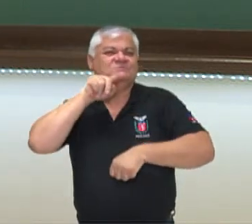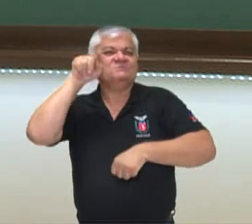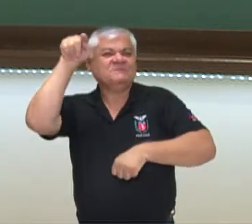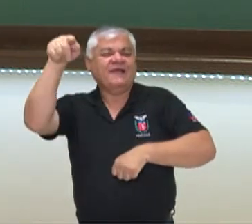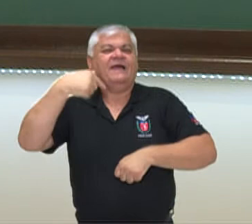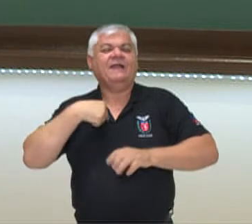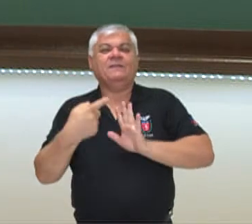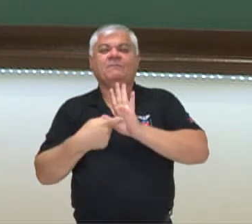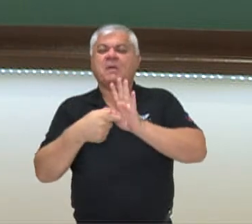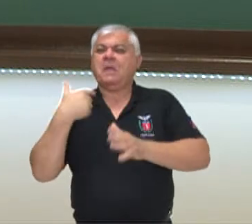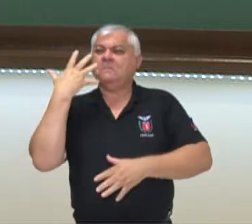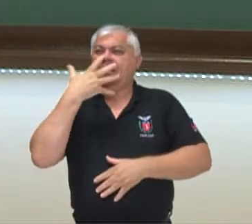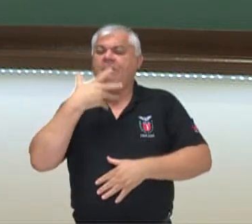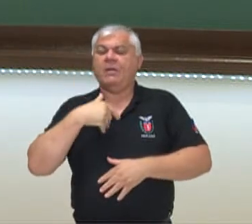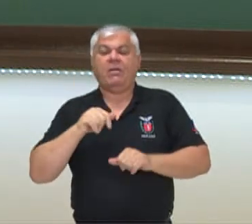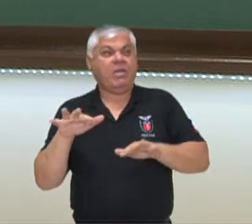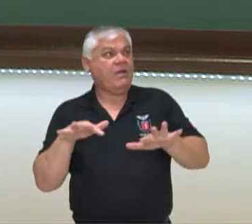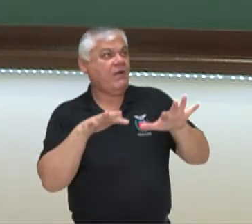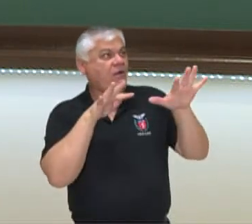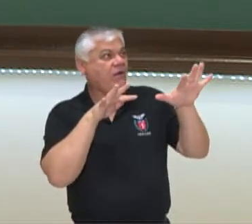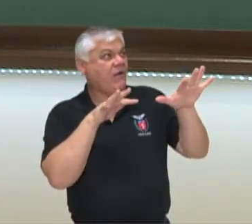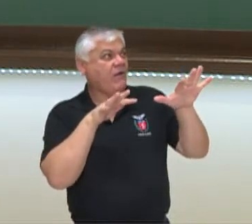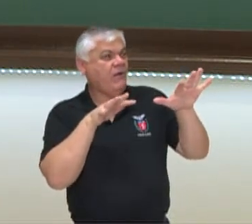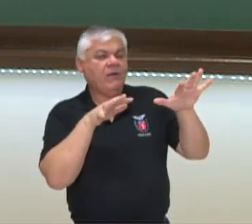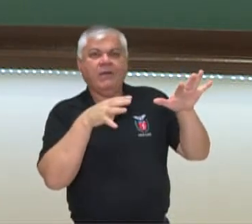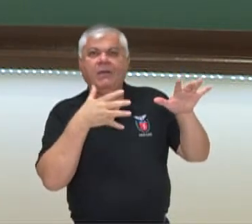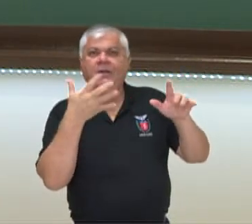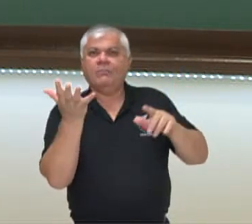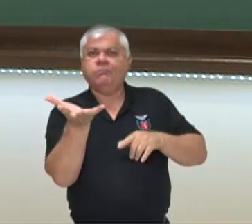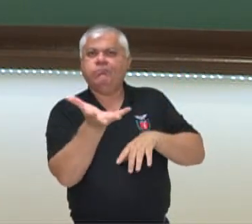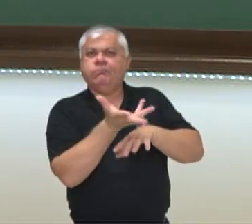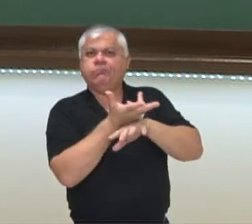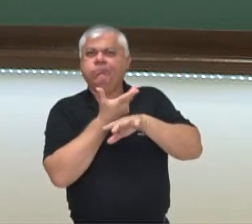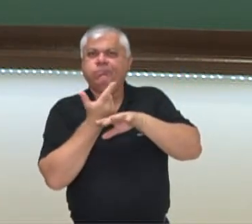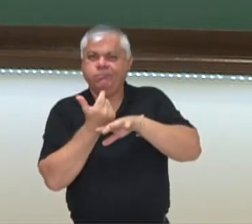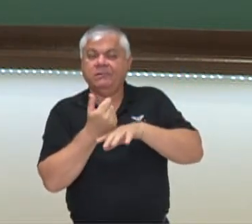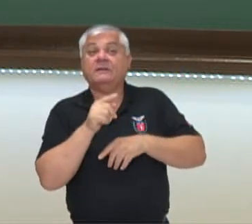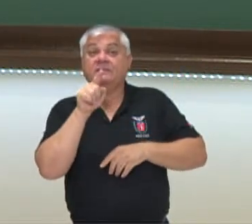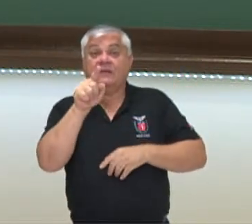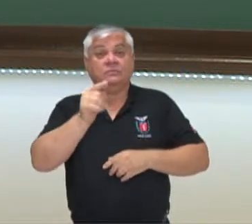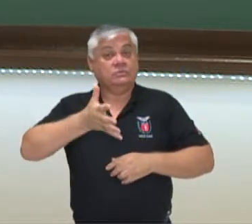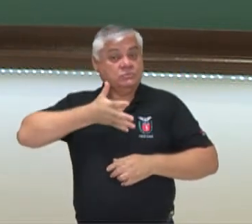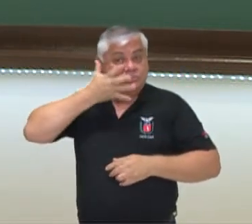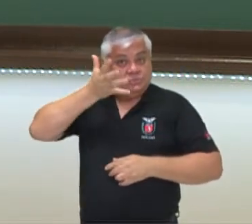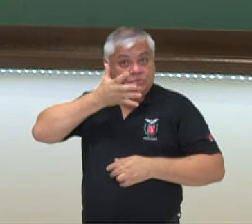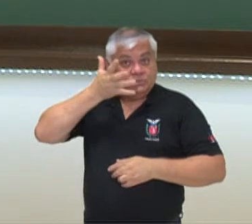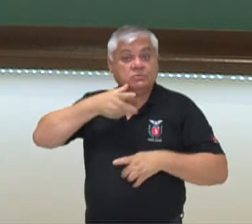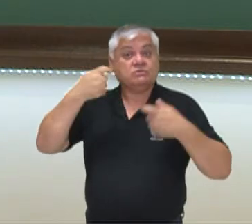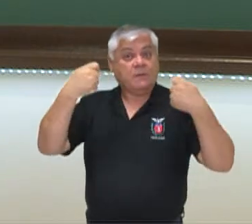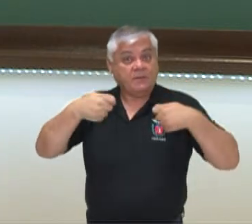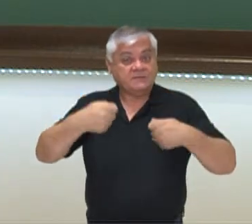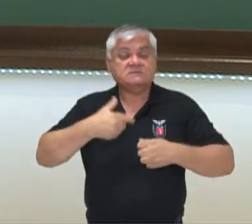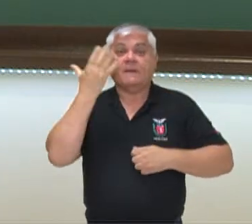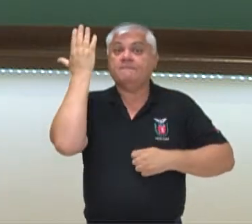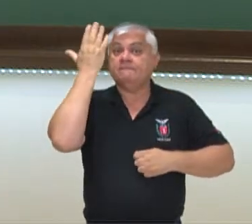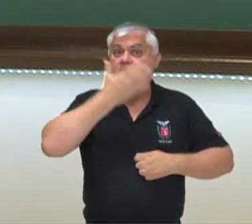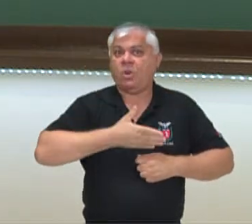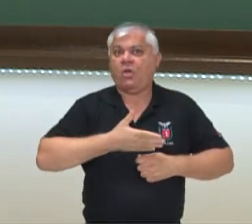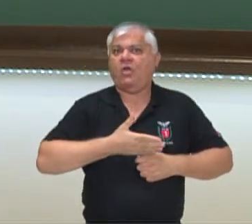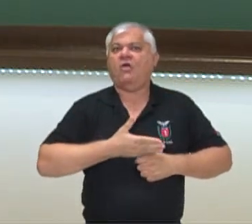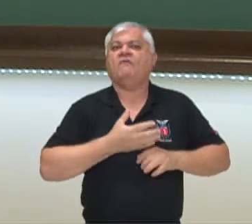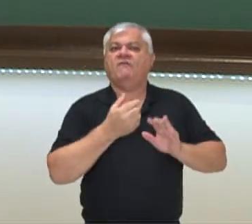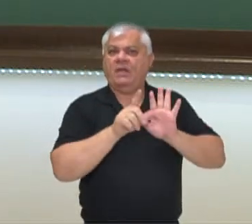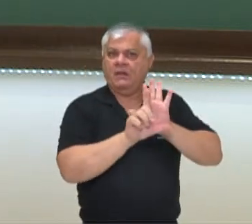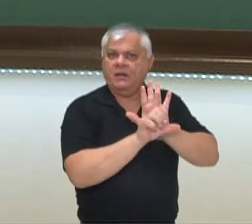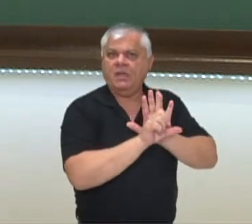ouvir Martin Luther King, né? E um bom discurso, ele deve ser pautado na documentação, então é importante que